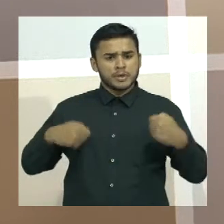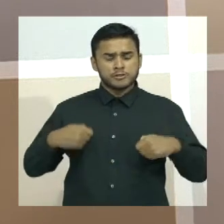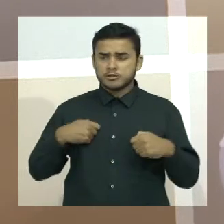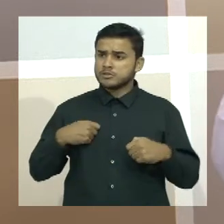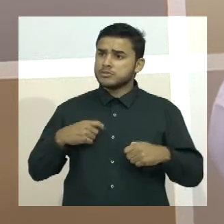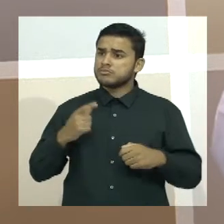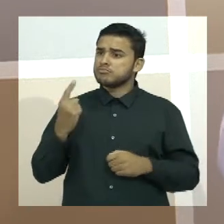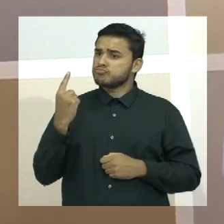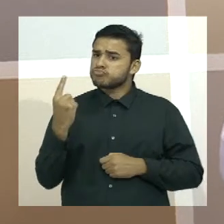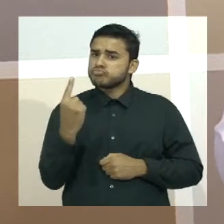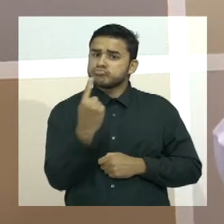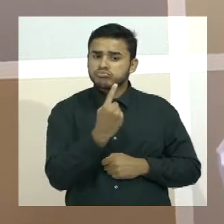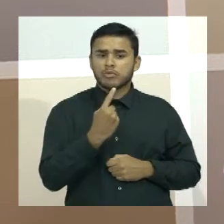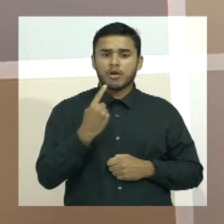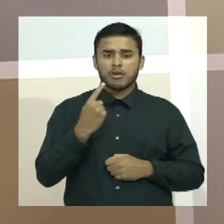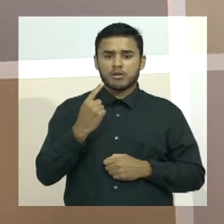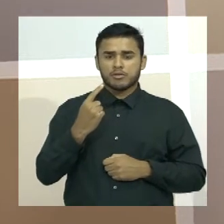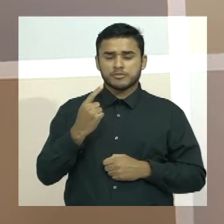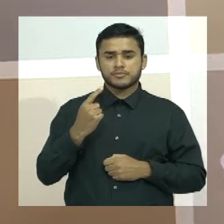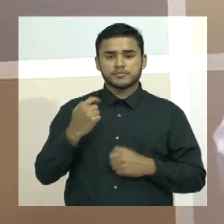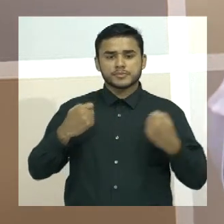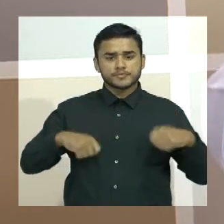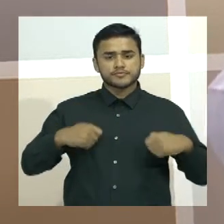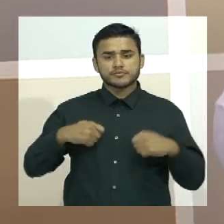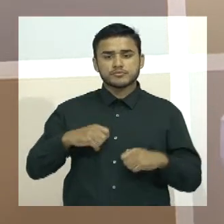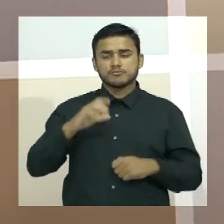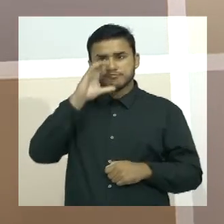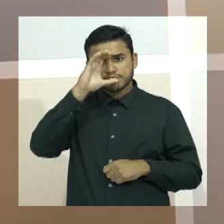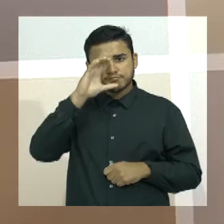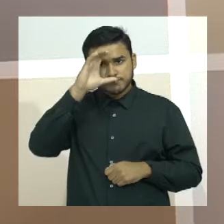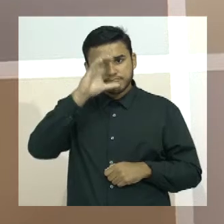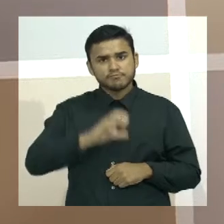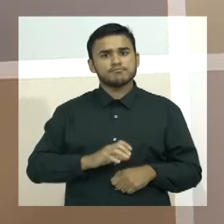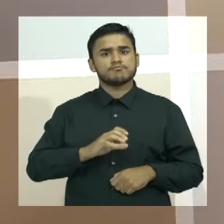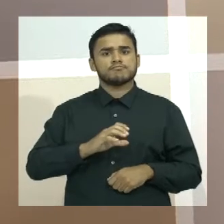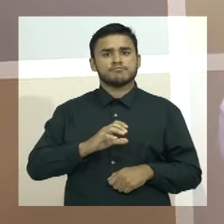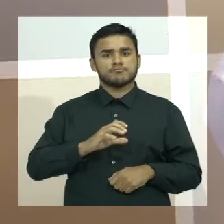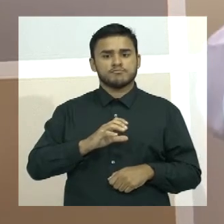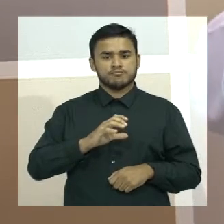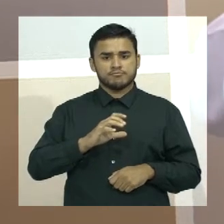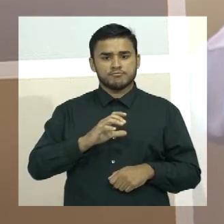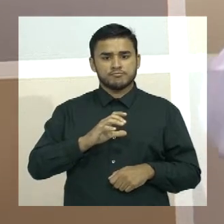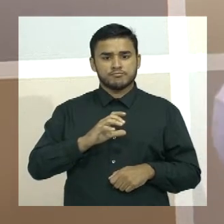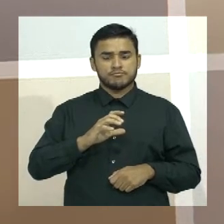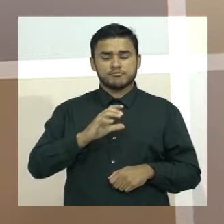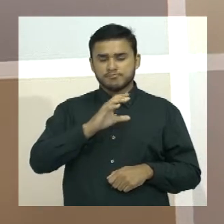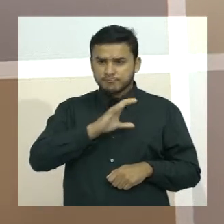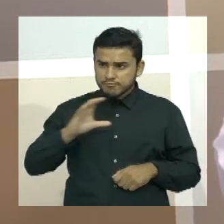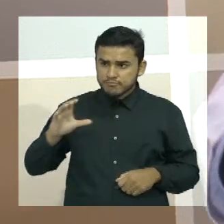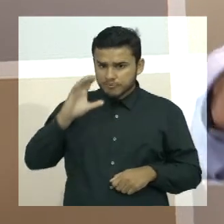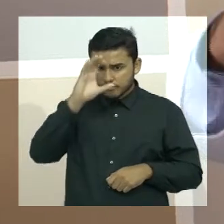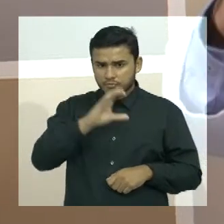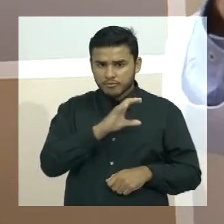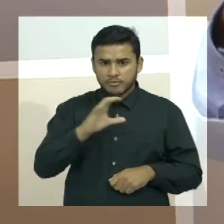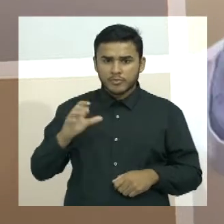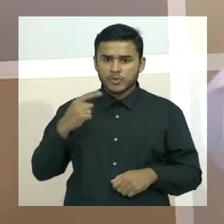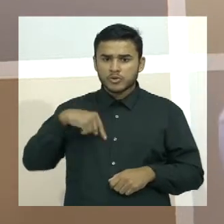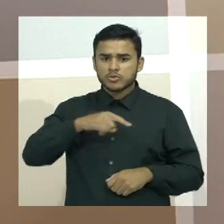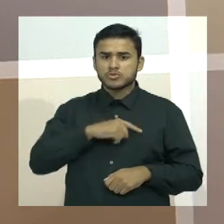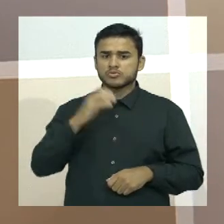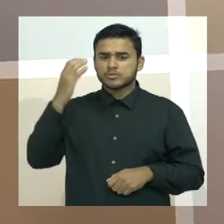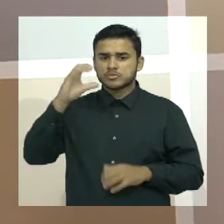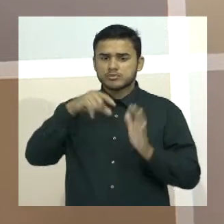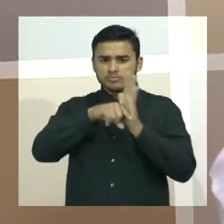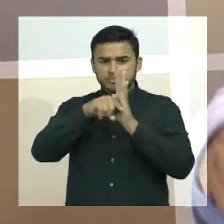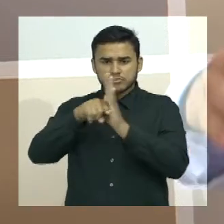nossos valores judaico-cristãos, que construíram a sociedade ocidental, que levaram o homem à lua, que fez descobrir